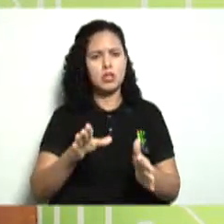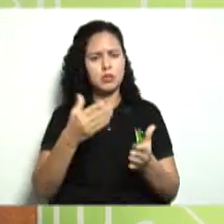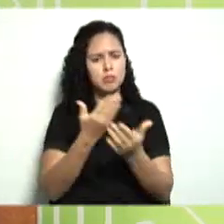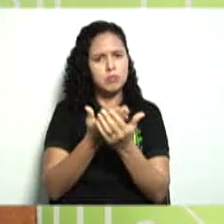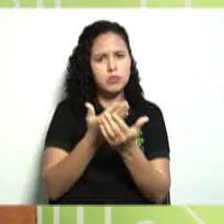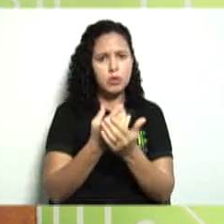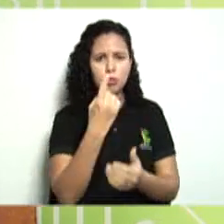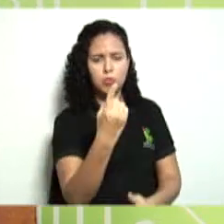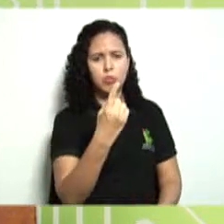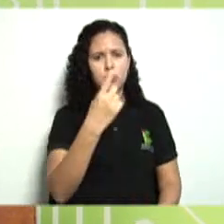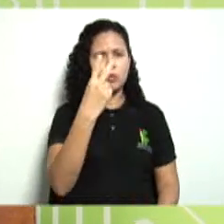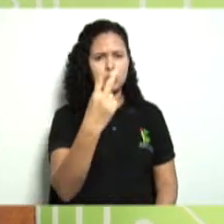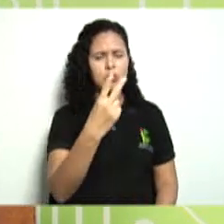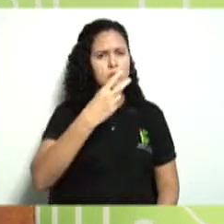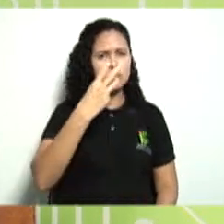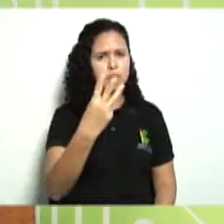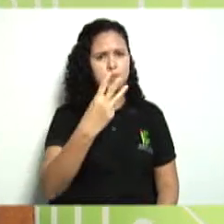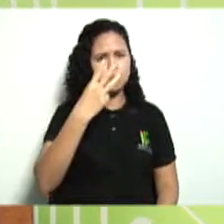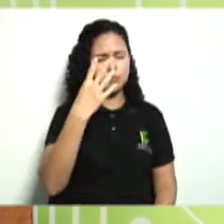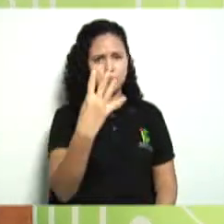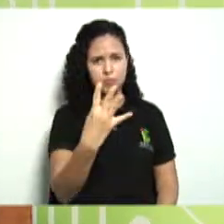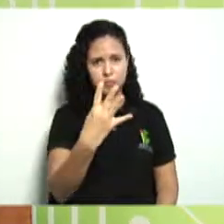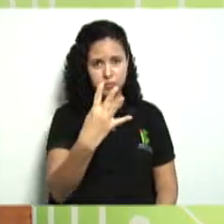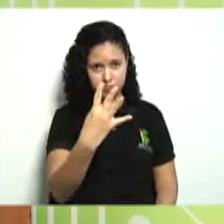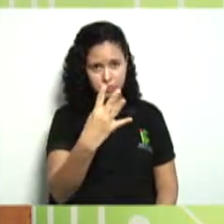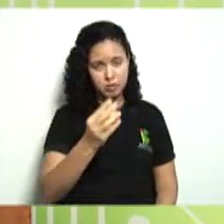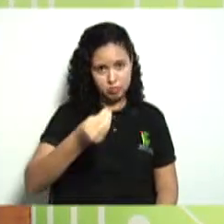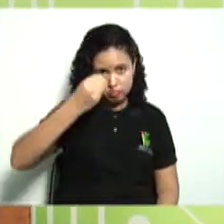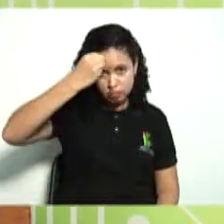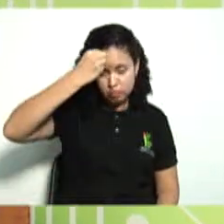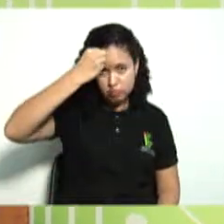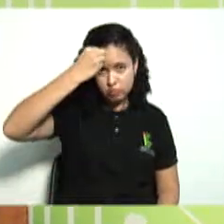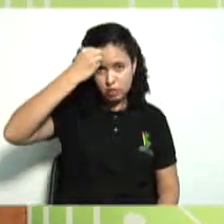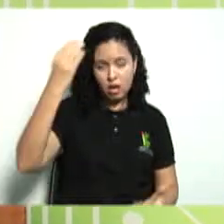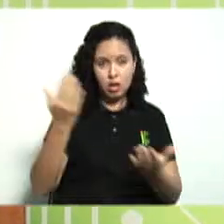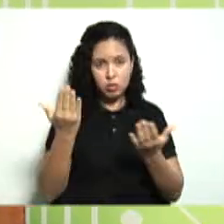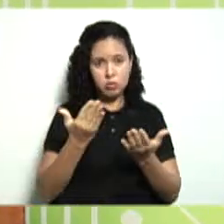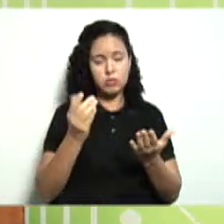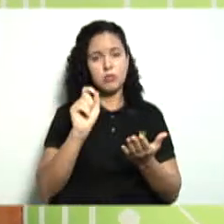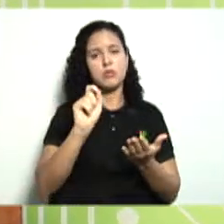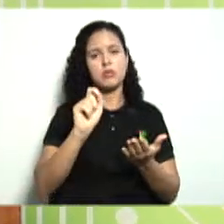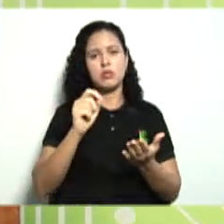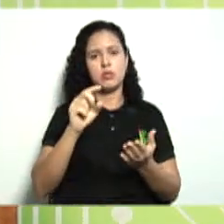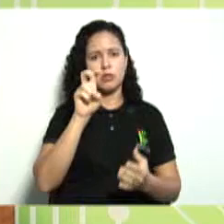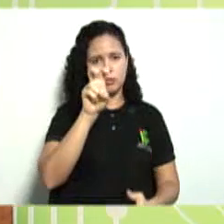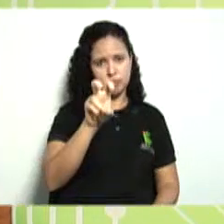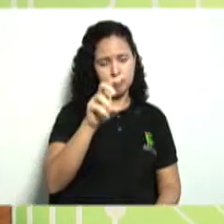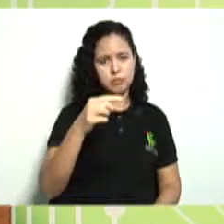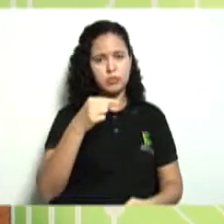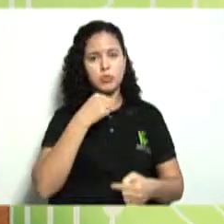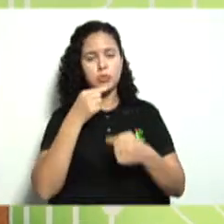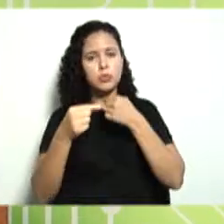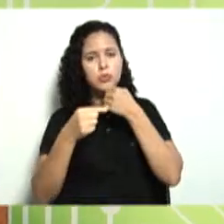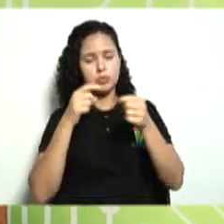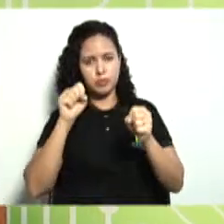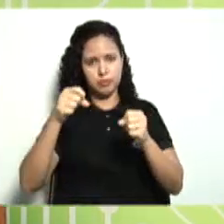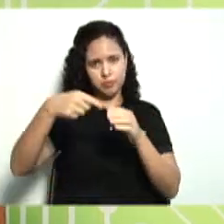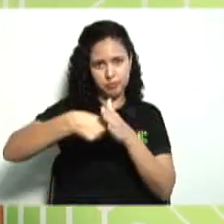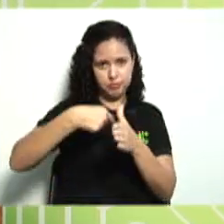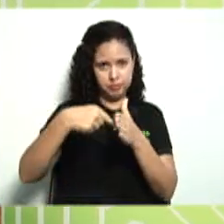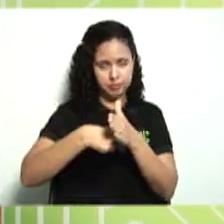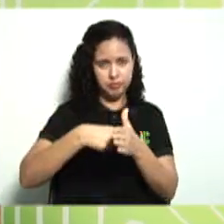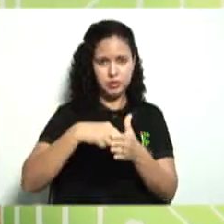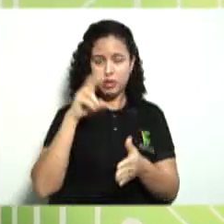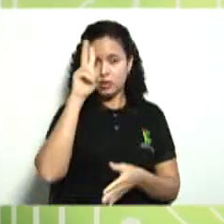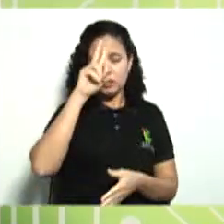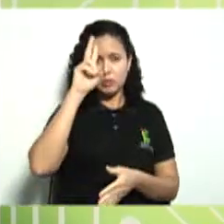aula 2, revisou a aula 3 e a aula 4. Então, na aula 5, você vai tirar dúvida aqui com a gente. Então, nós vamos fazer uma